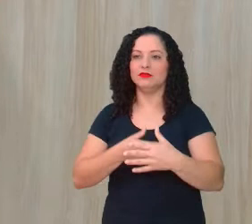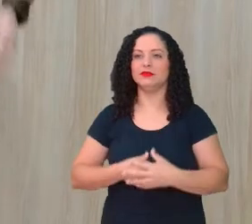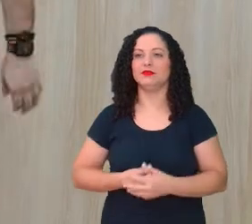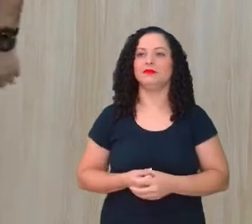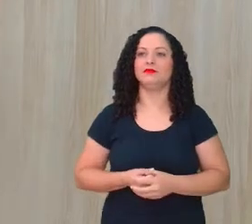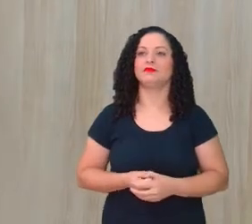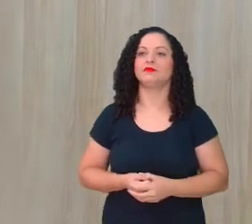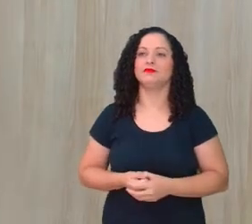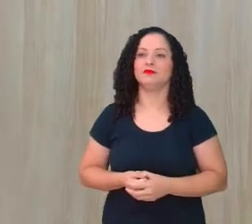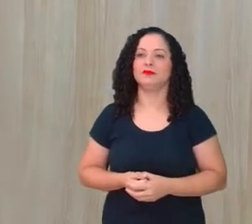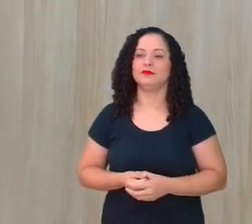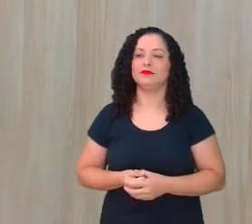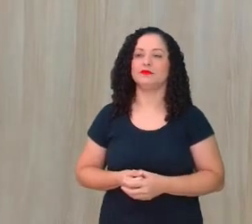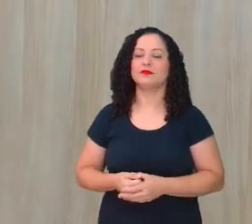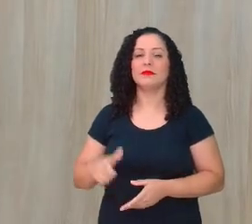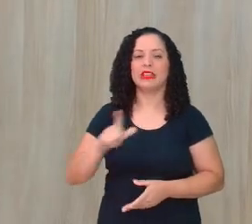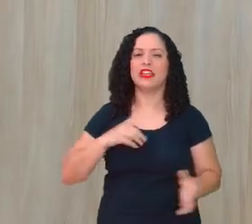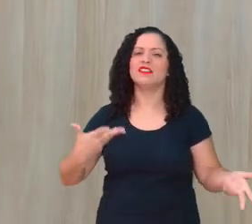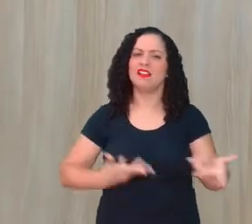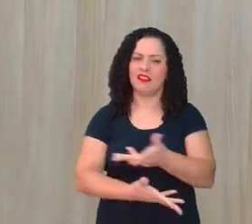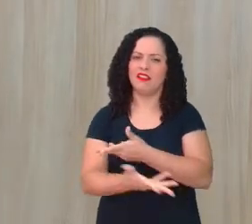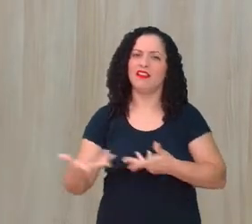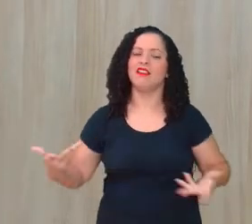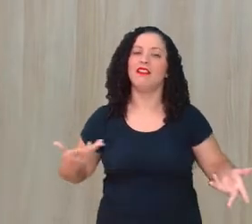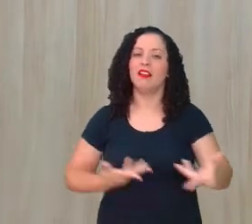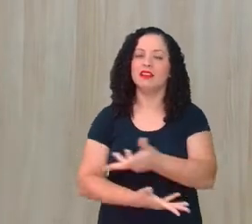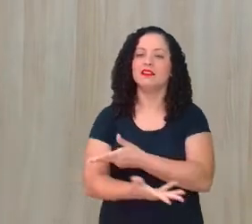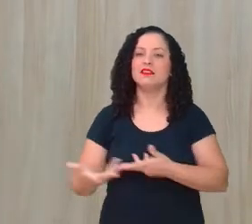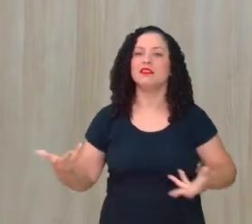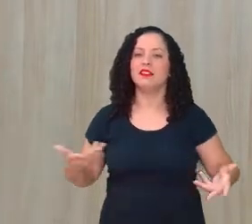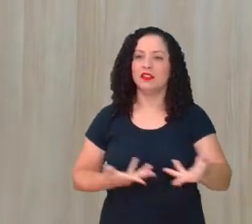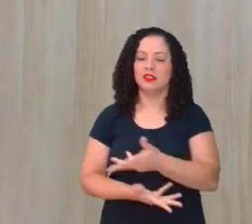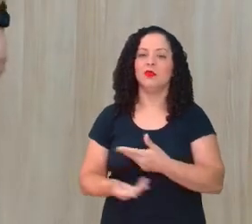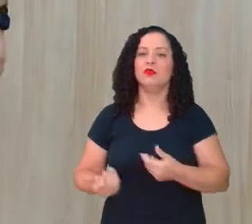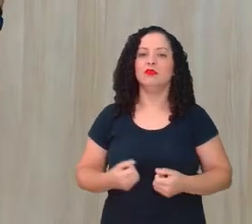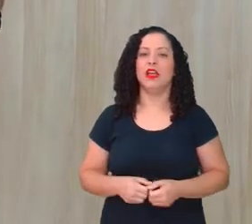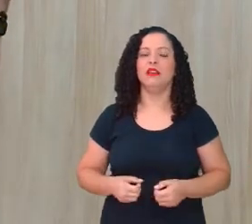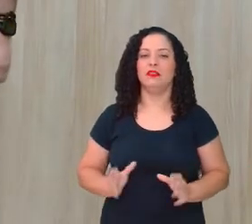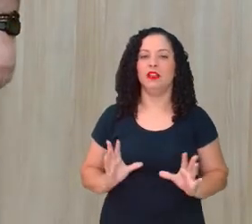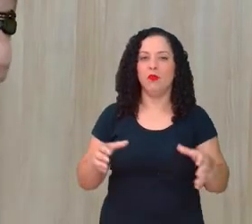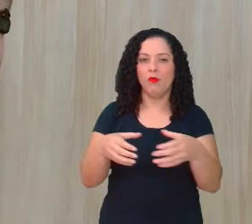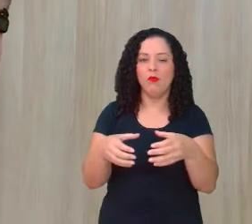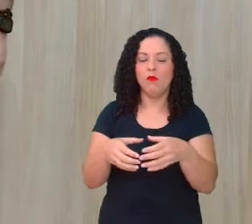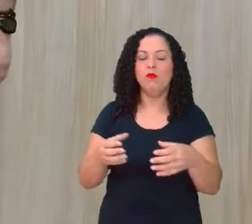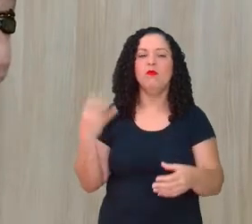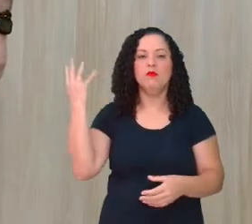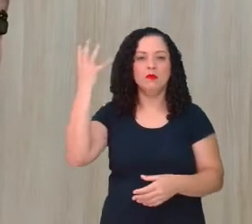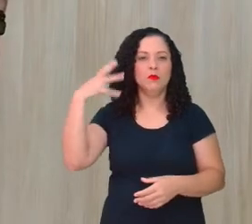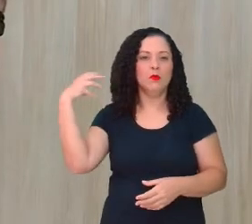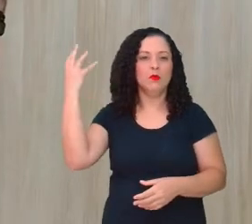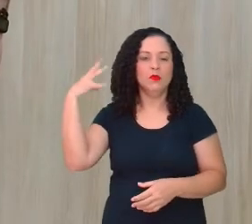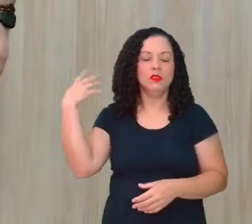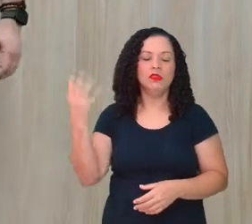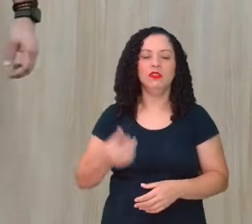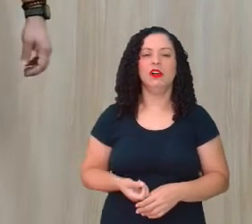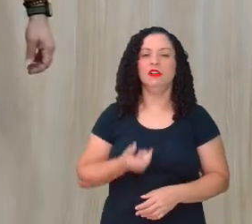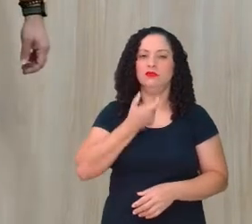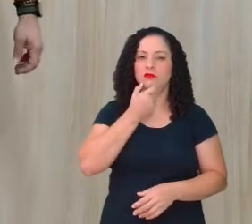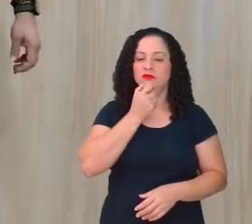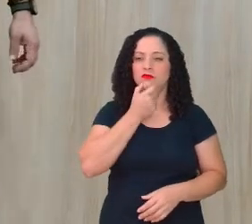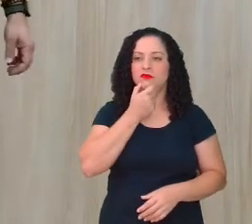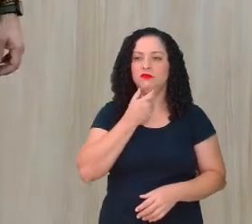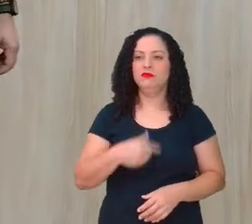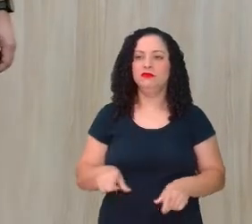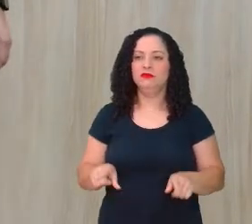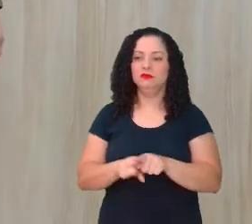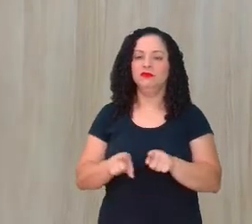gente falou, né? Existe essa relação aí entre a banda inglesa e as imagens que nós vimos, né? E por que a